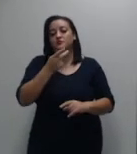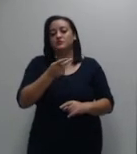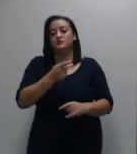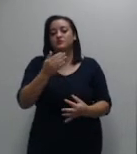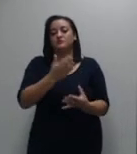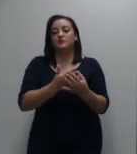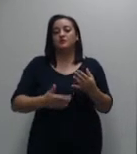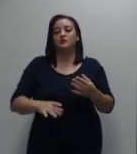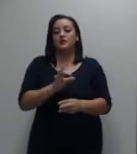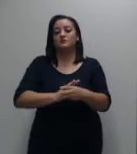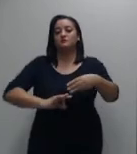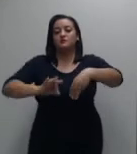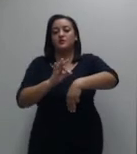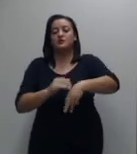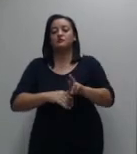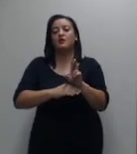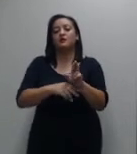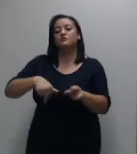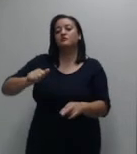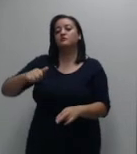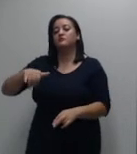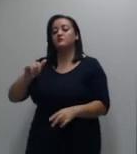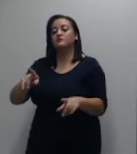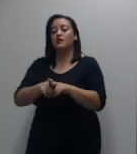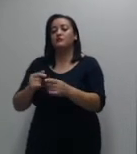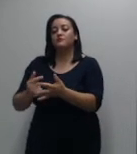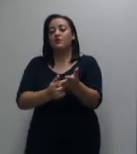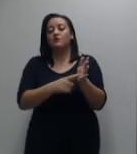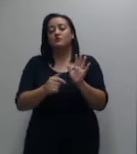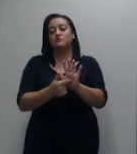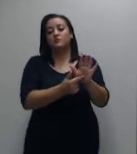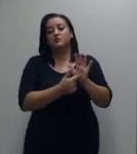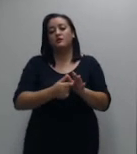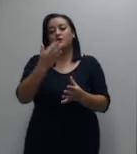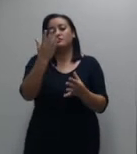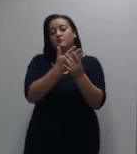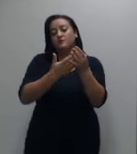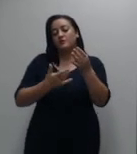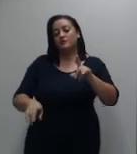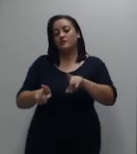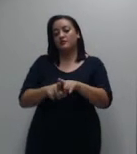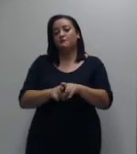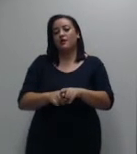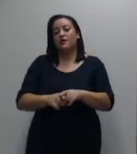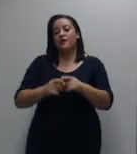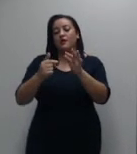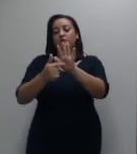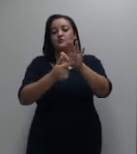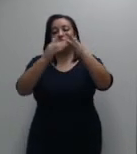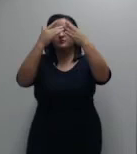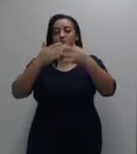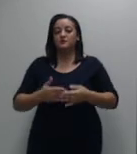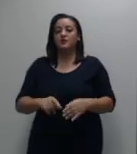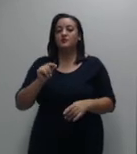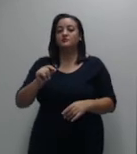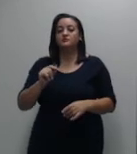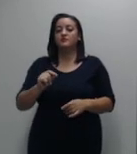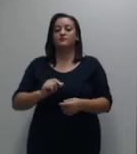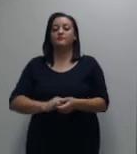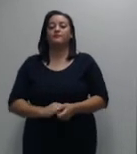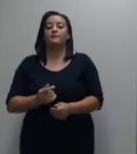relatoria da ministra Nancy andrighi o acórdão impugnado pelos embargos de divergência tratou da possibilidade de